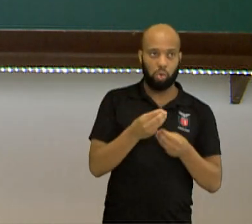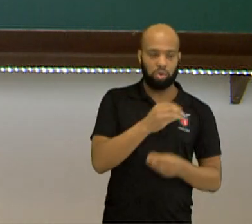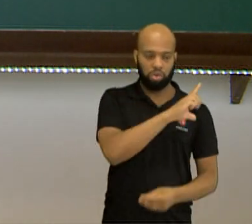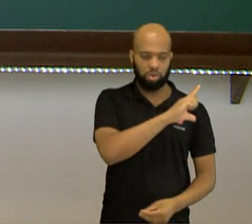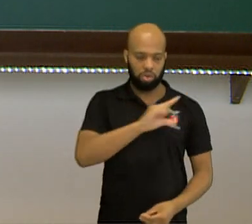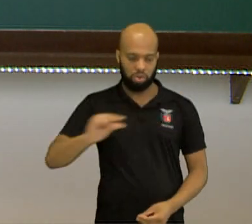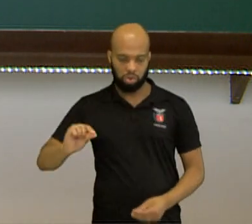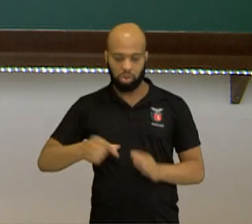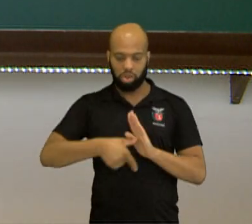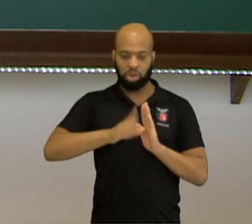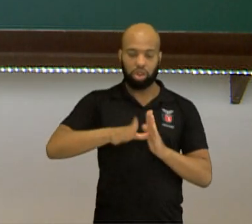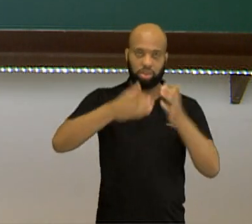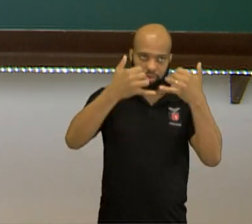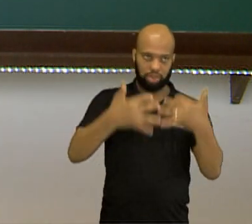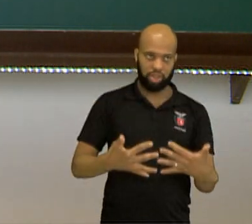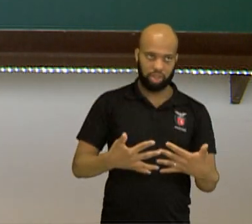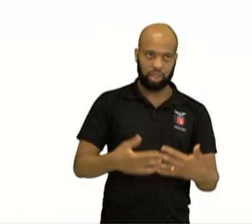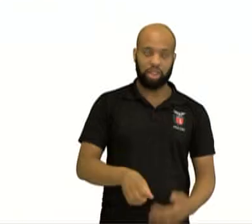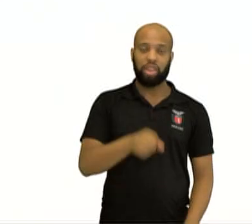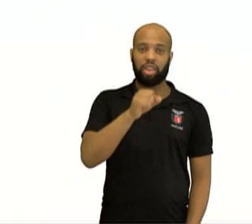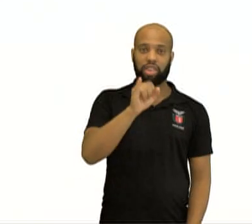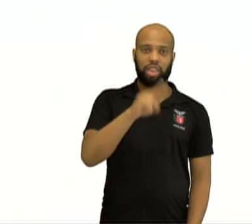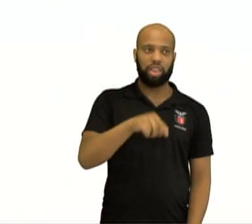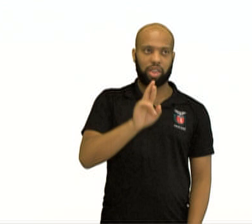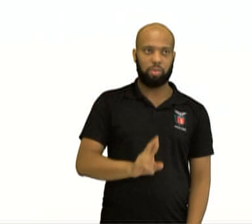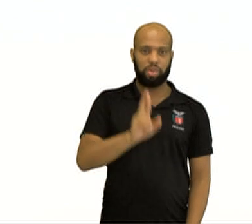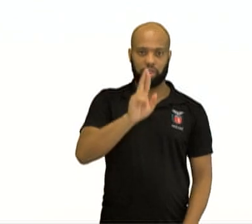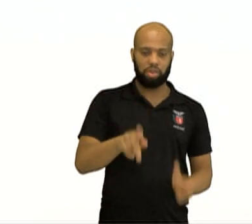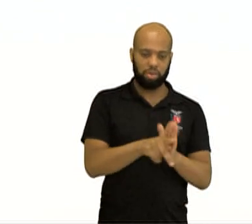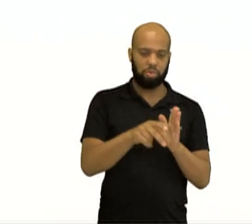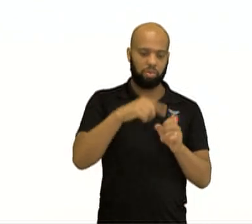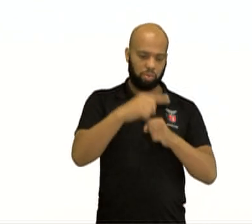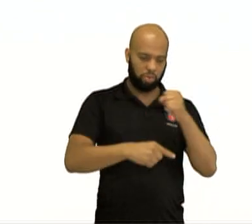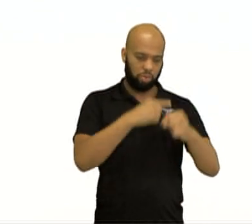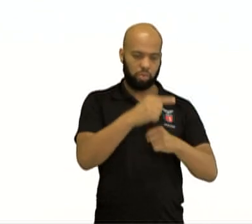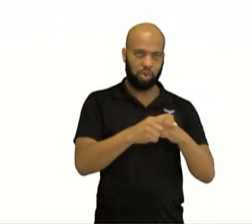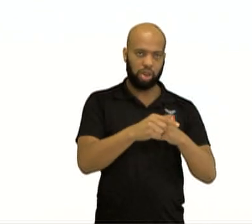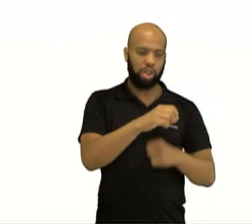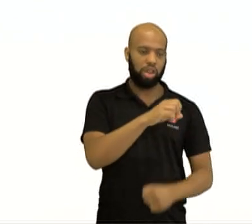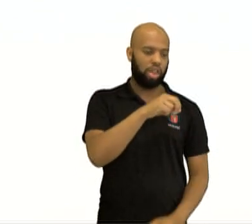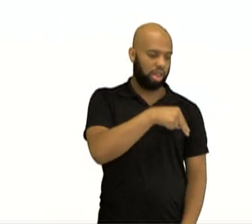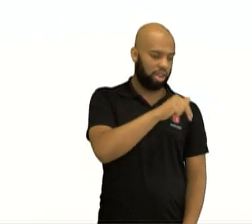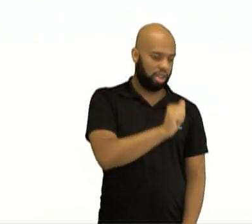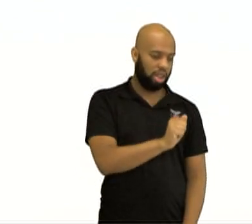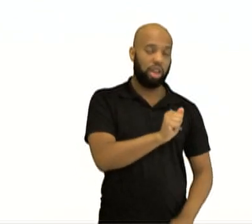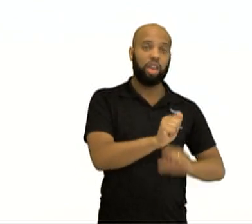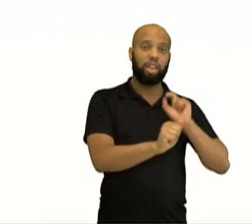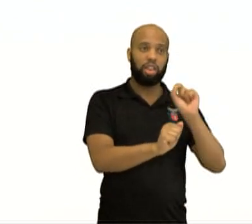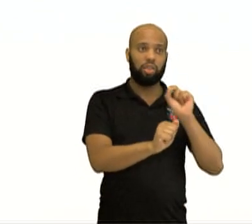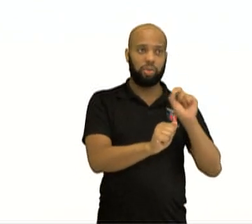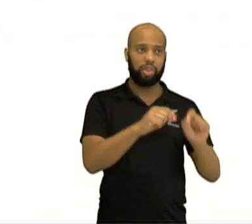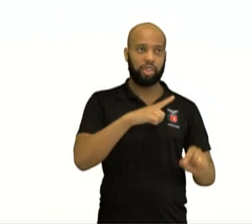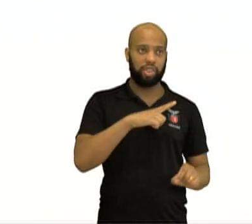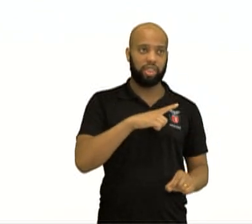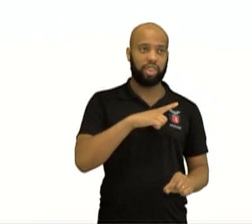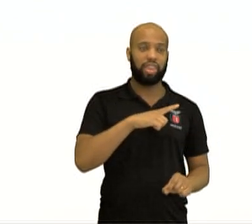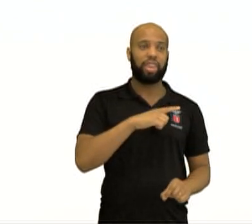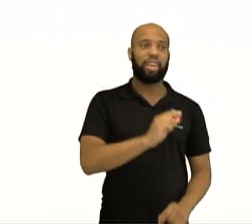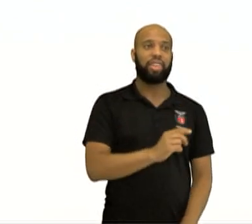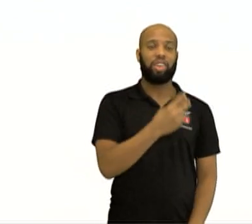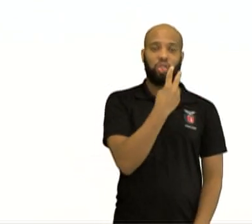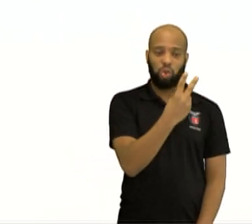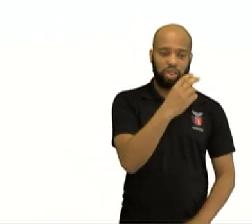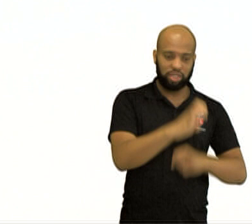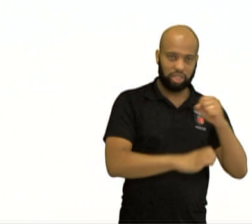acabei de citar. Se aqui fosse representado o átomo do sódio, vocês iam perceber que ele teria 2 elétrons na camada